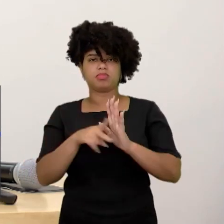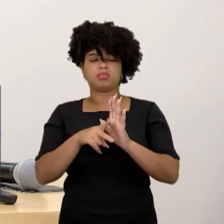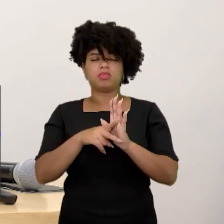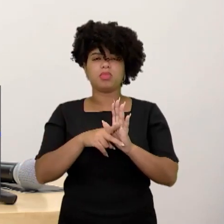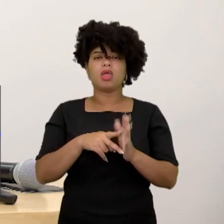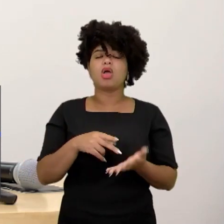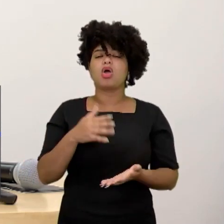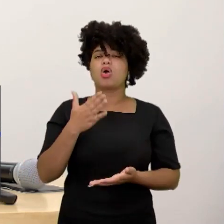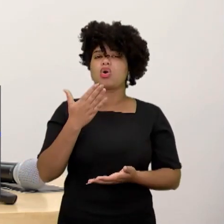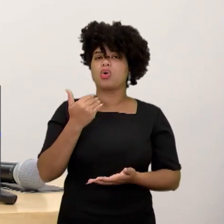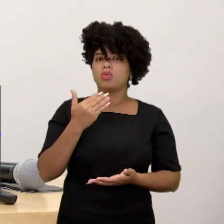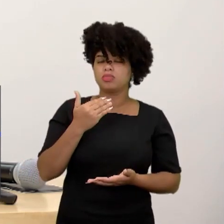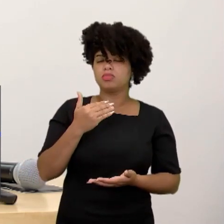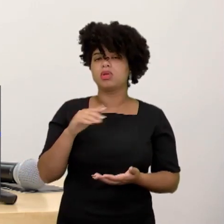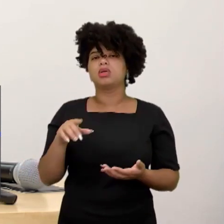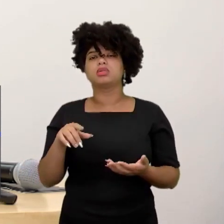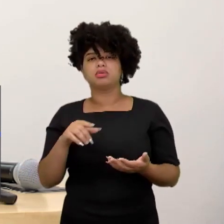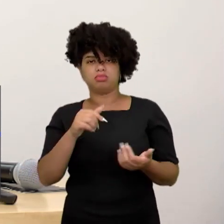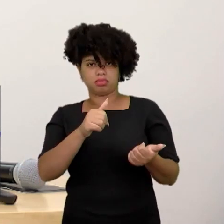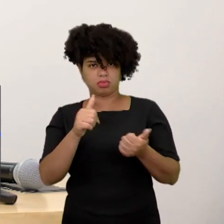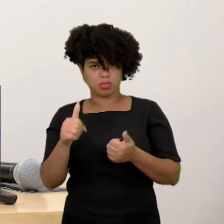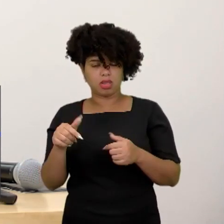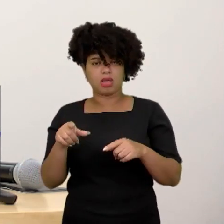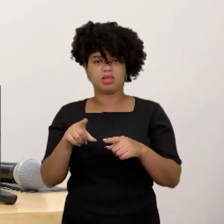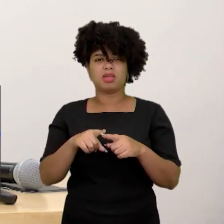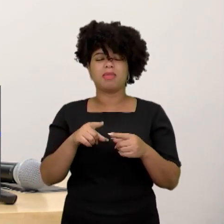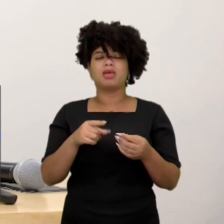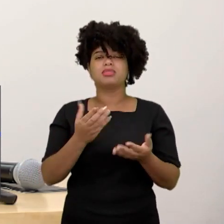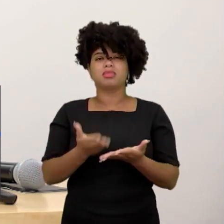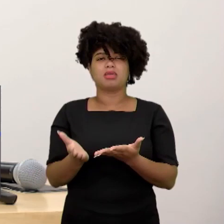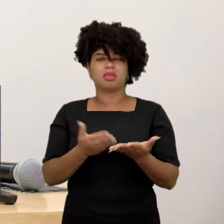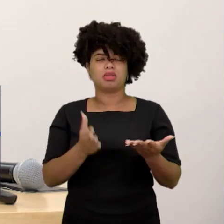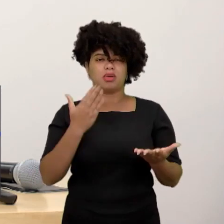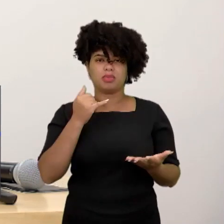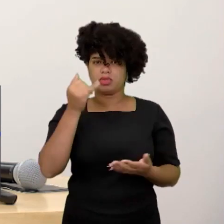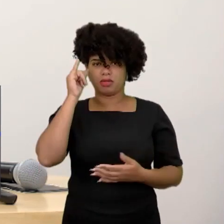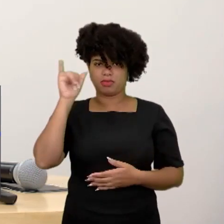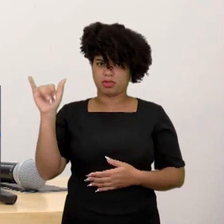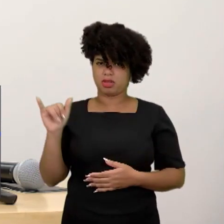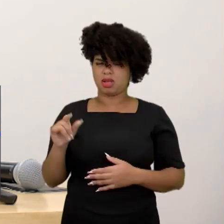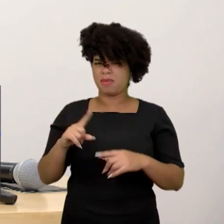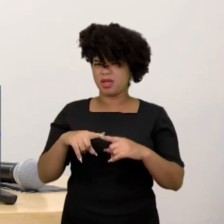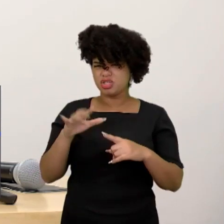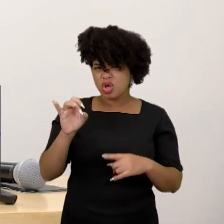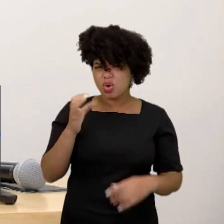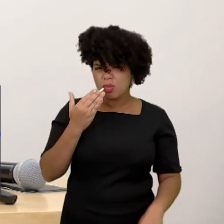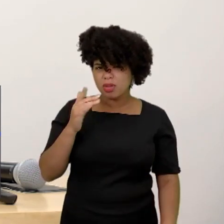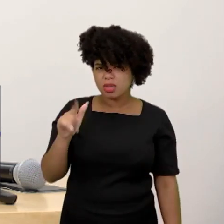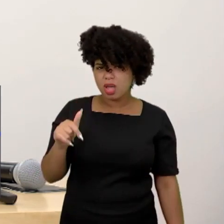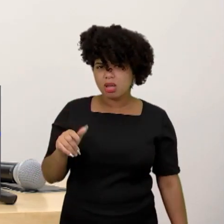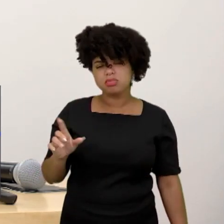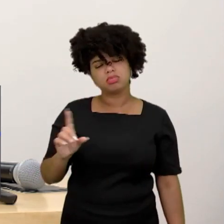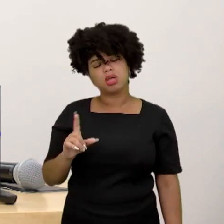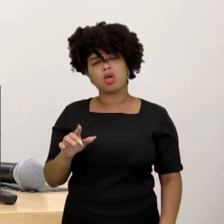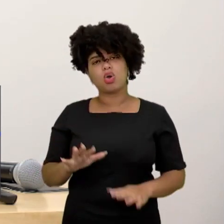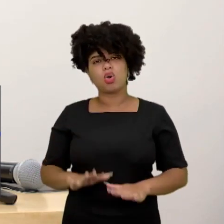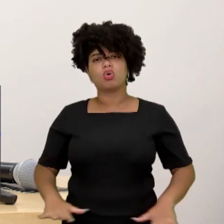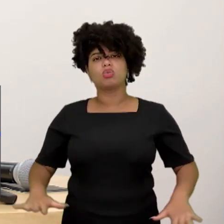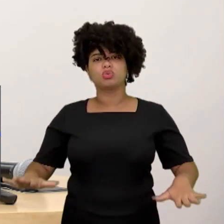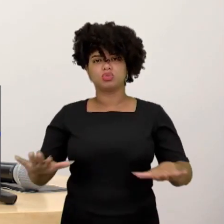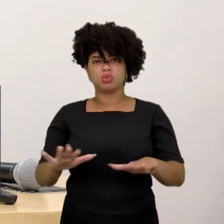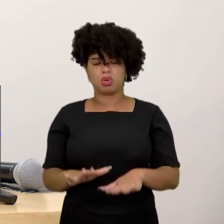e do desperdício. Mas não é só alimentos que nós desperdiçamos, né? O solo também,